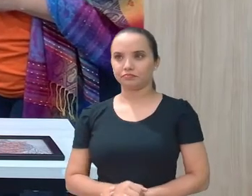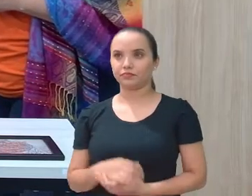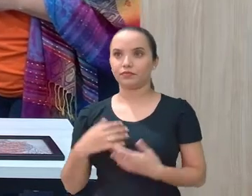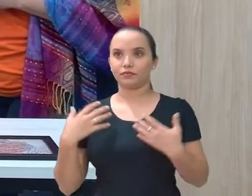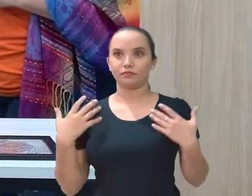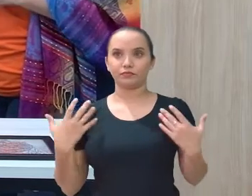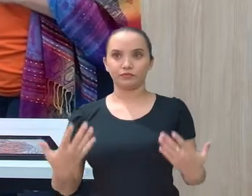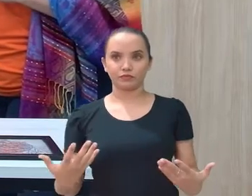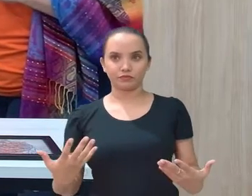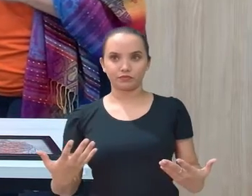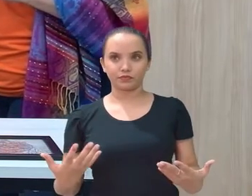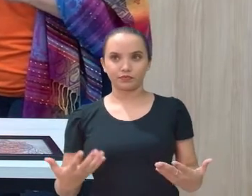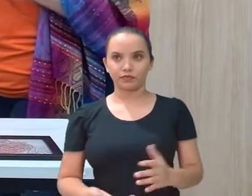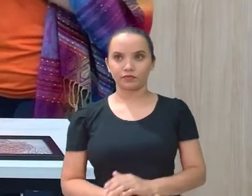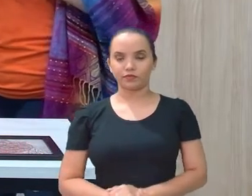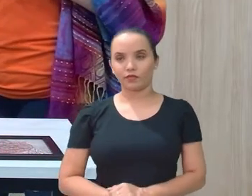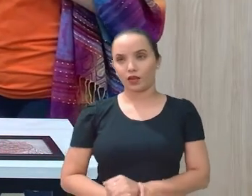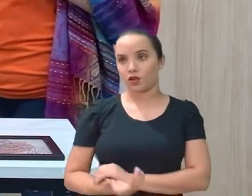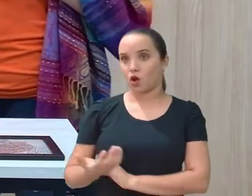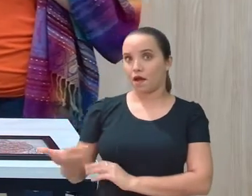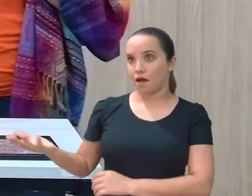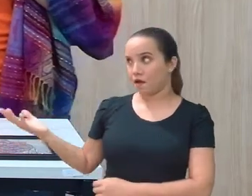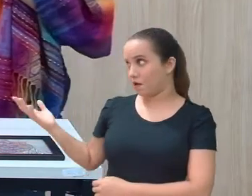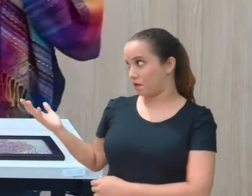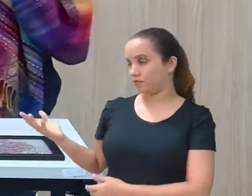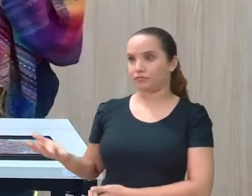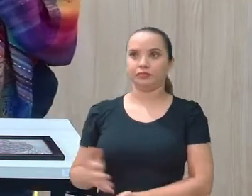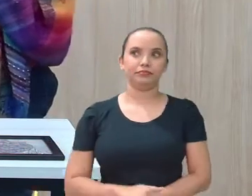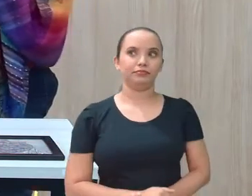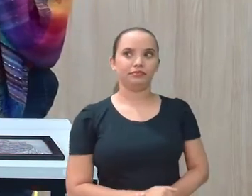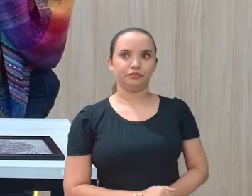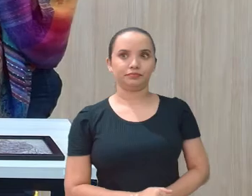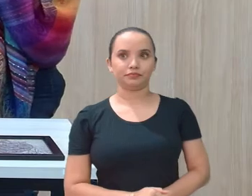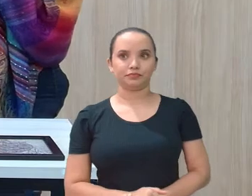Bom, estas são